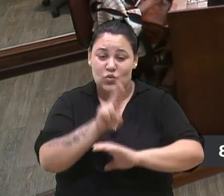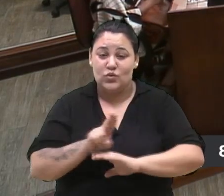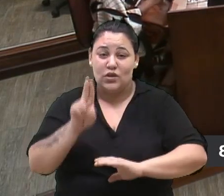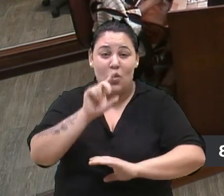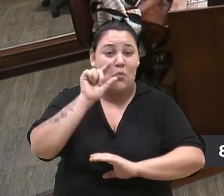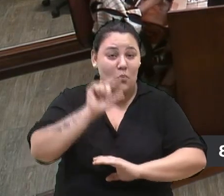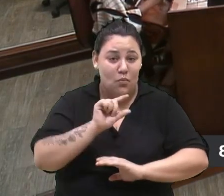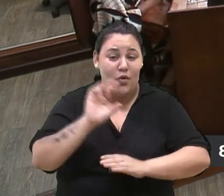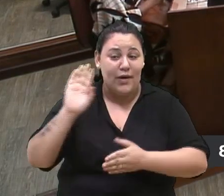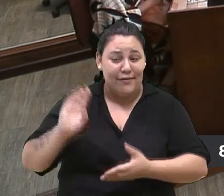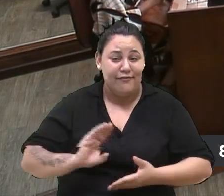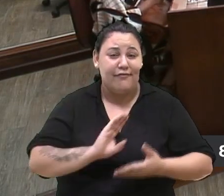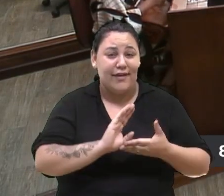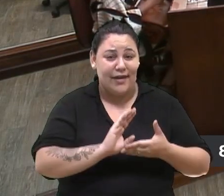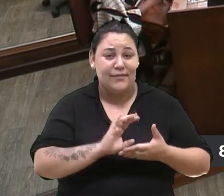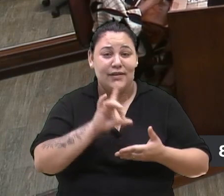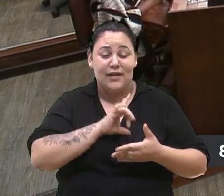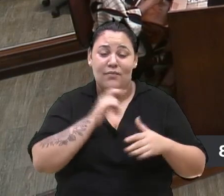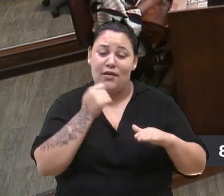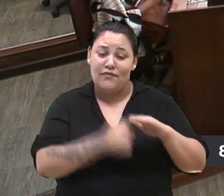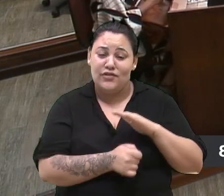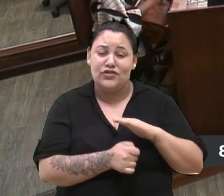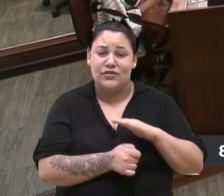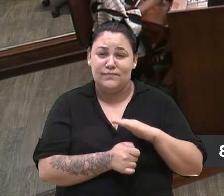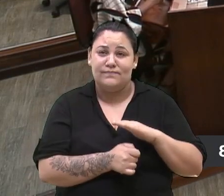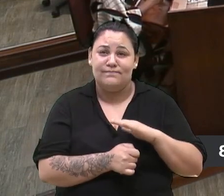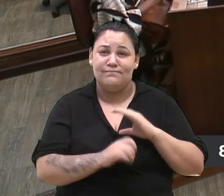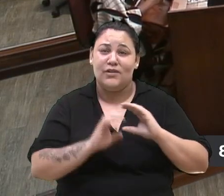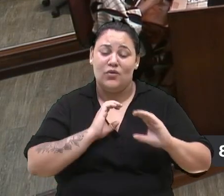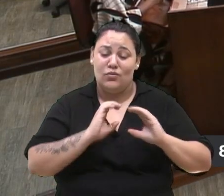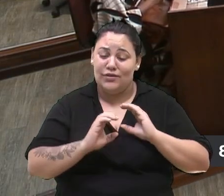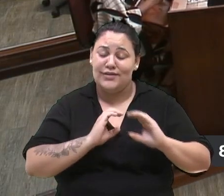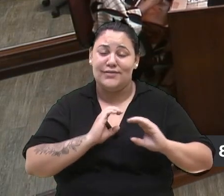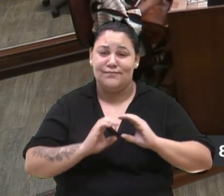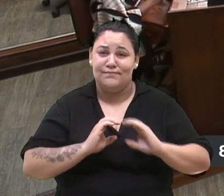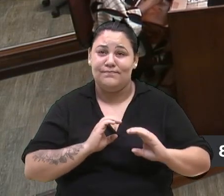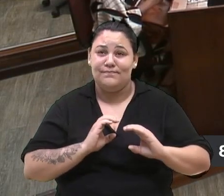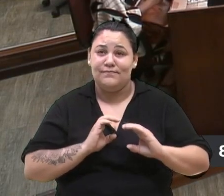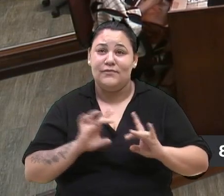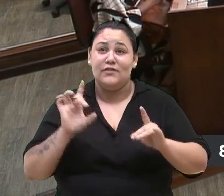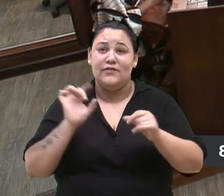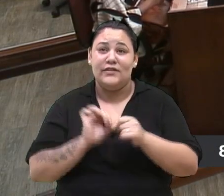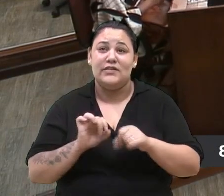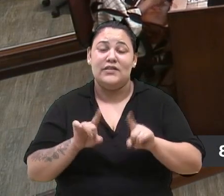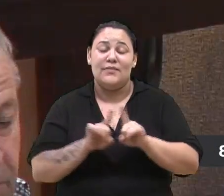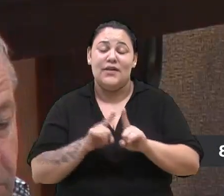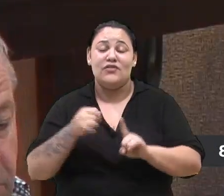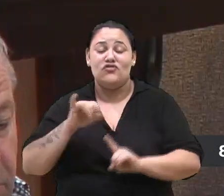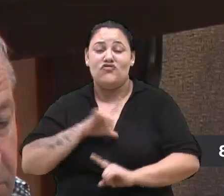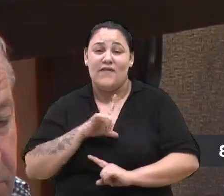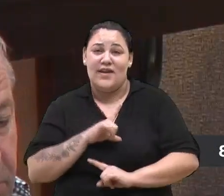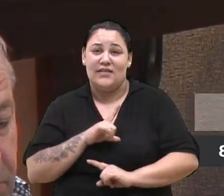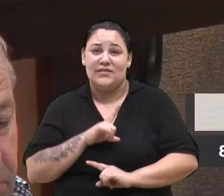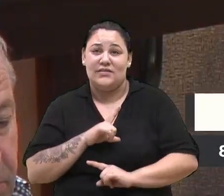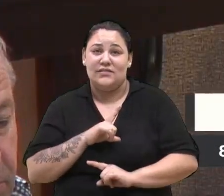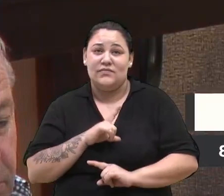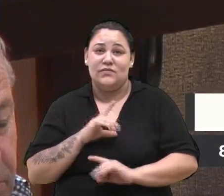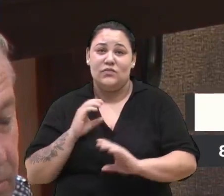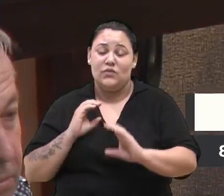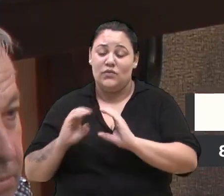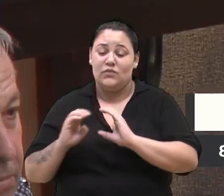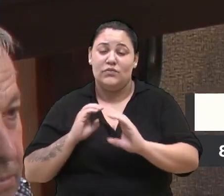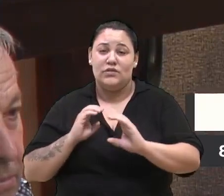casa tem para investimento em comunicação, fazer com que houvesse uma comunicação à nossa